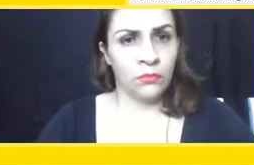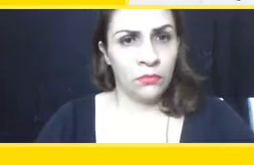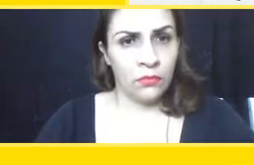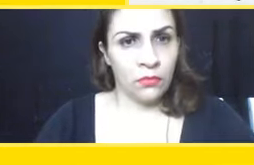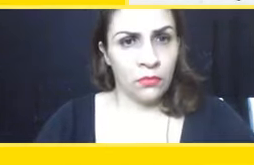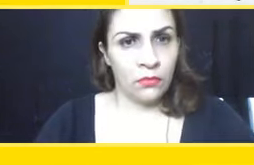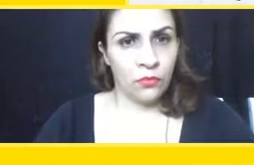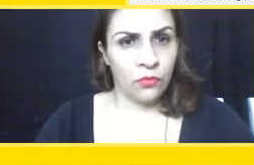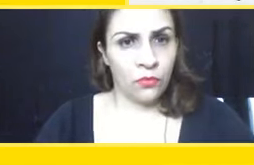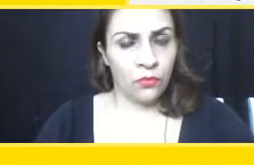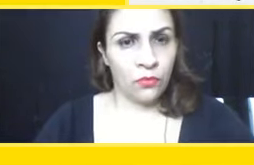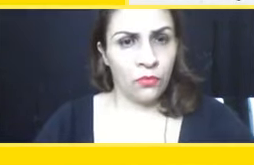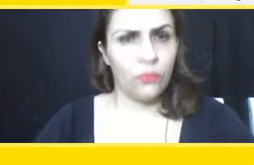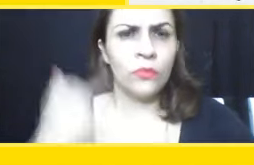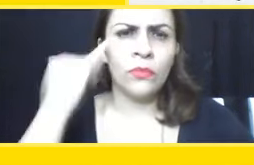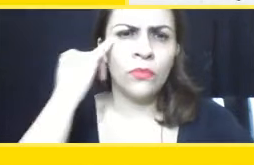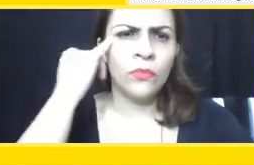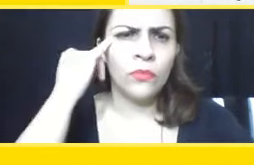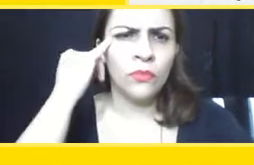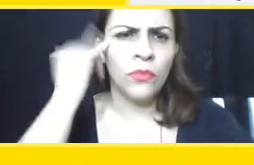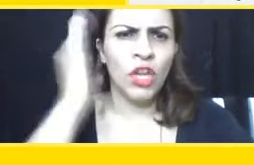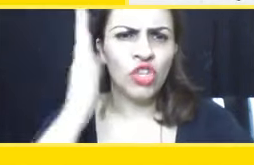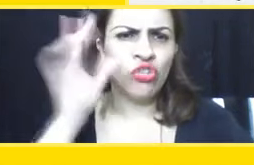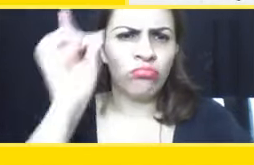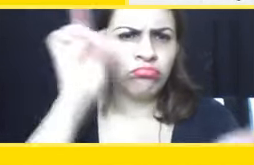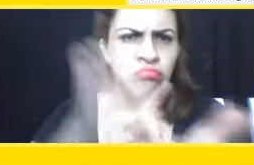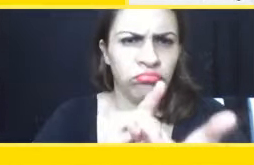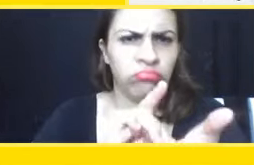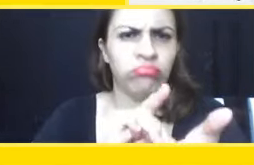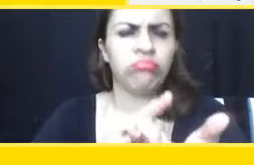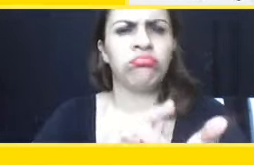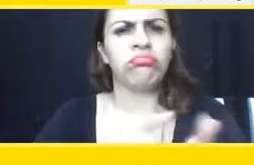o governador hoje já sancionou, eu ia perguntar ao senhor